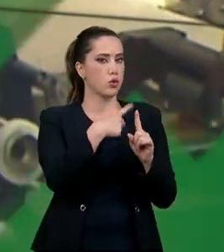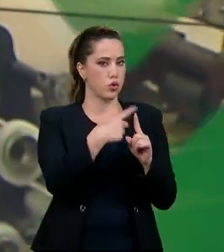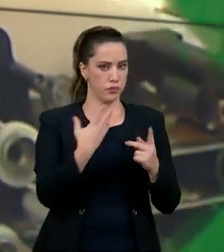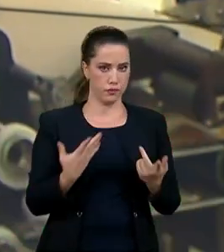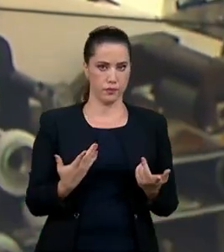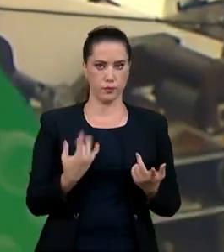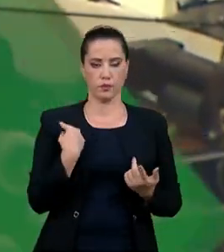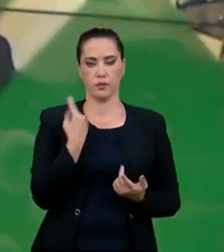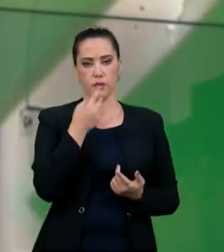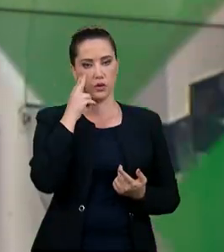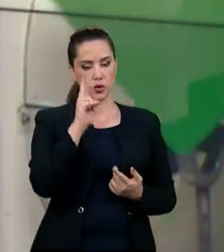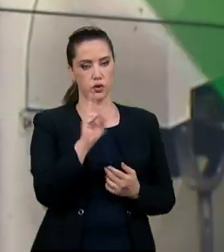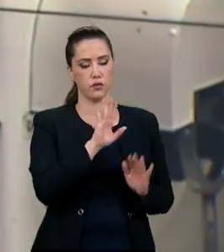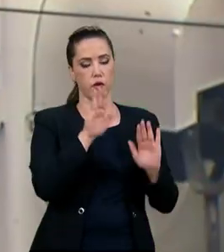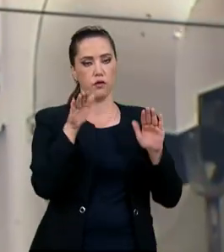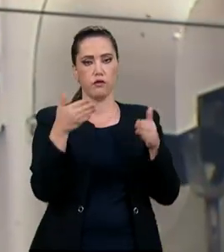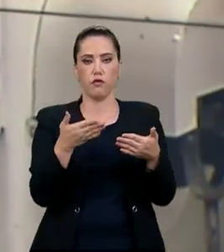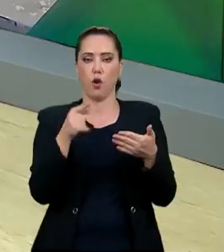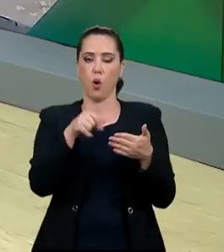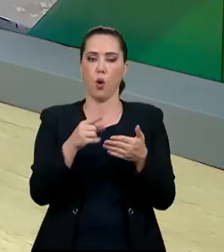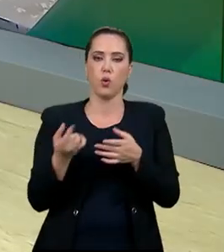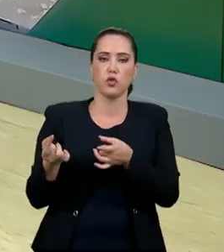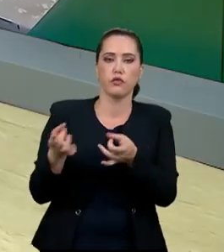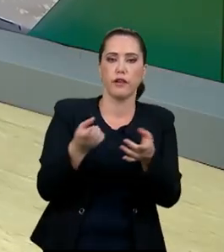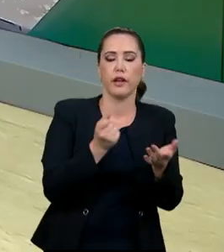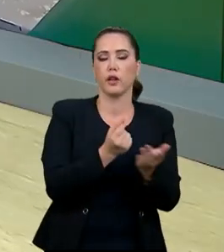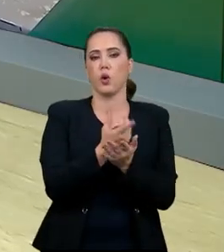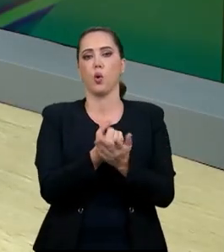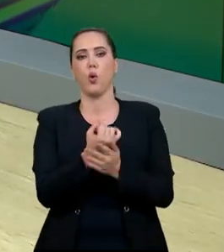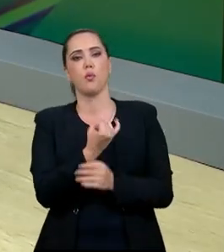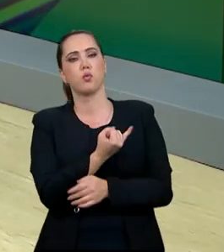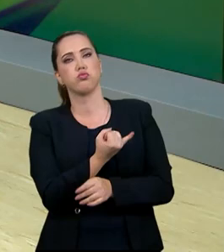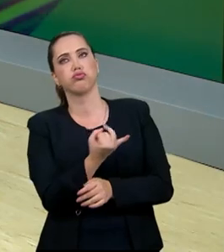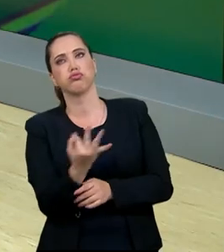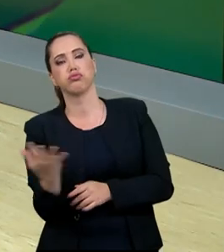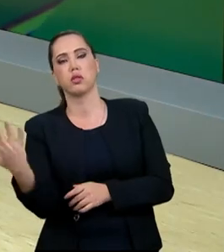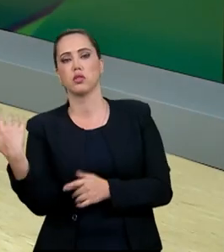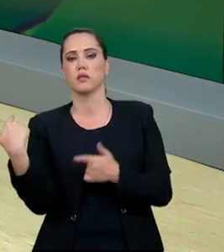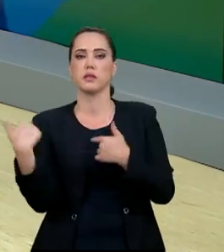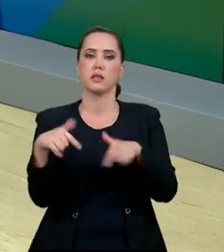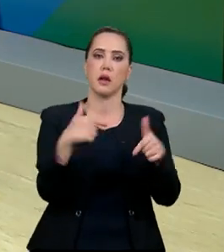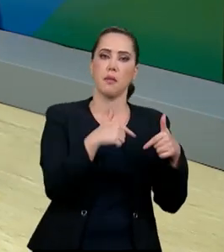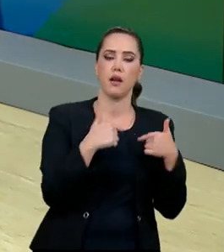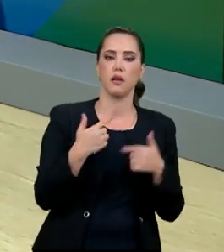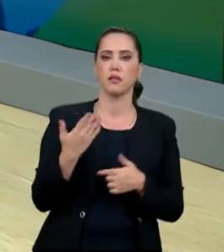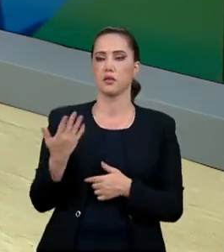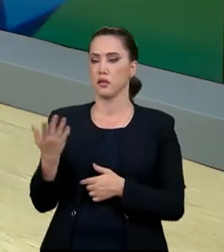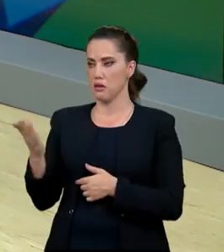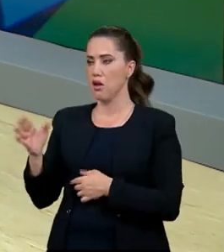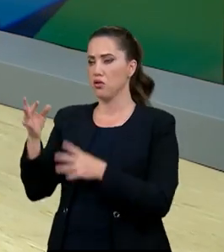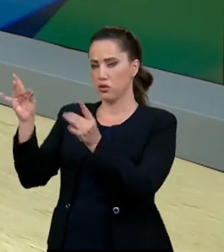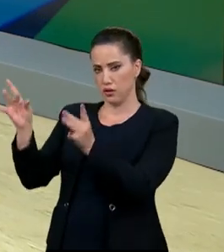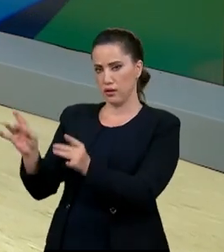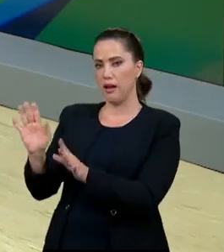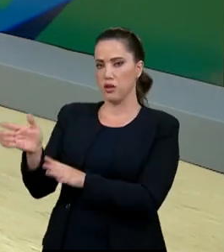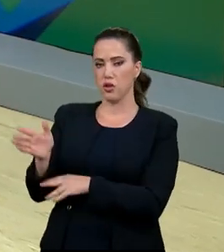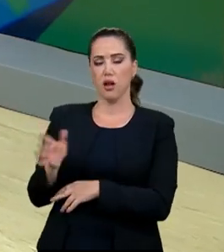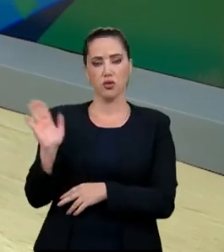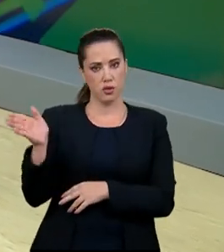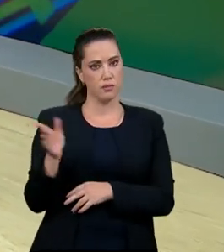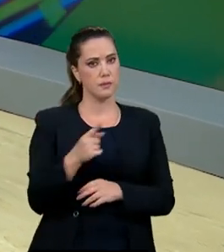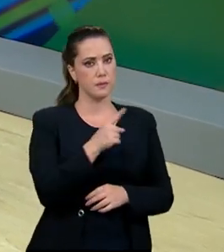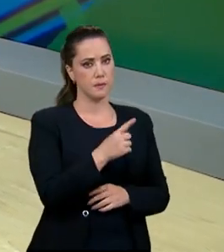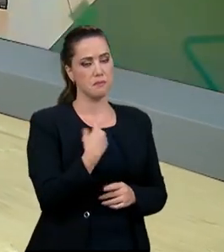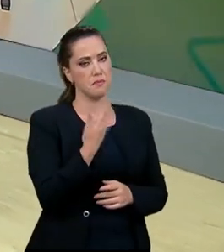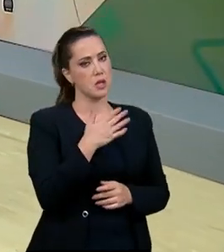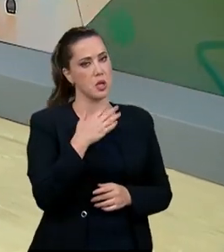ambiente de negócios, foram inúmeras medidas. Eu tinha na cabeça dezenas. O senhor citou algumas aqui, né? A gente citou algumas aqui. Eu achava que